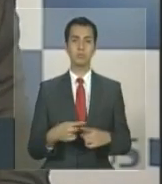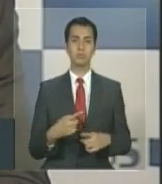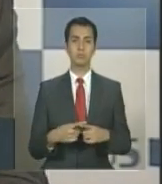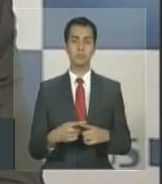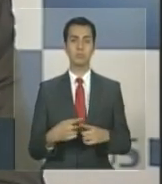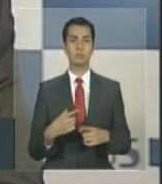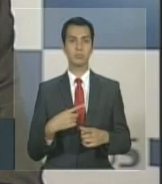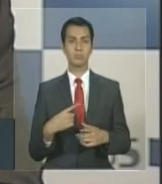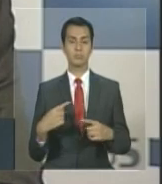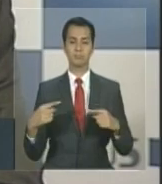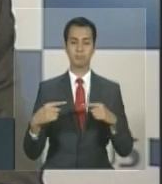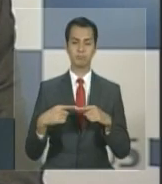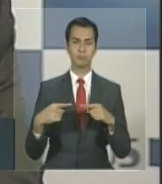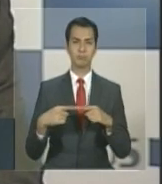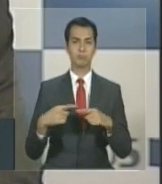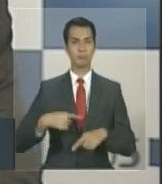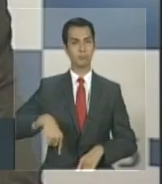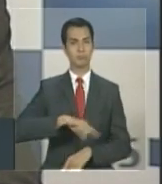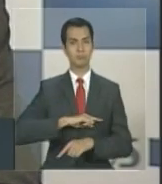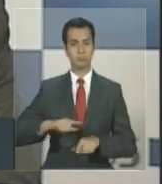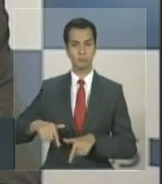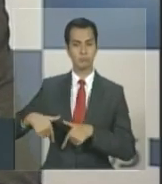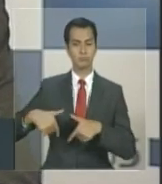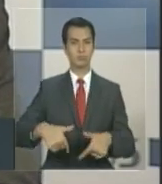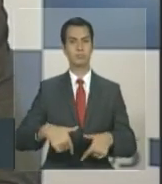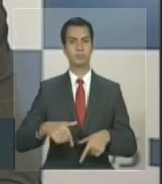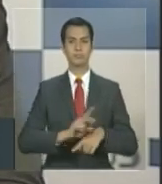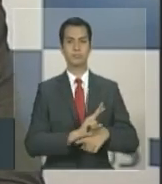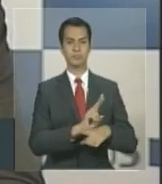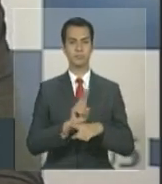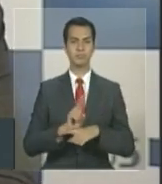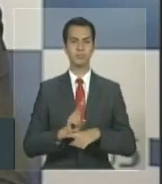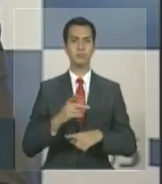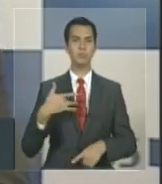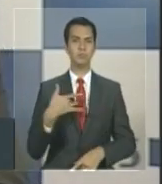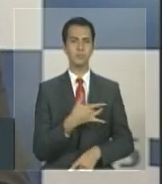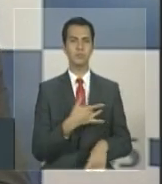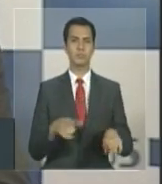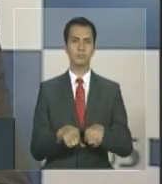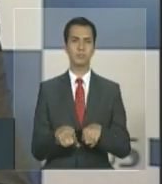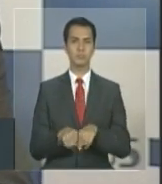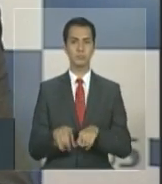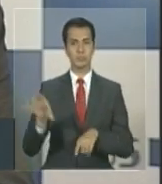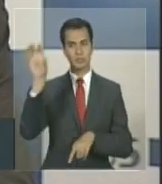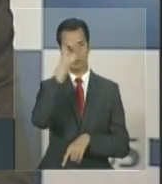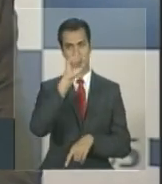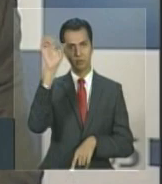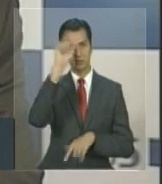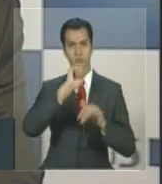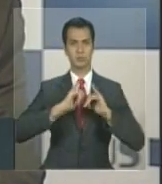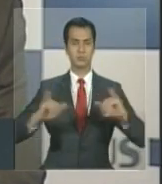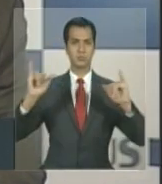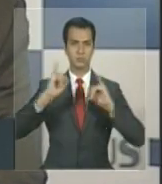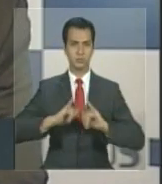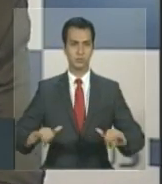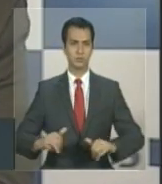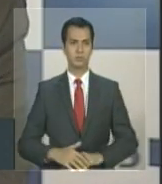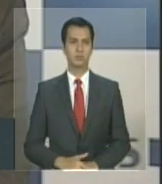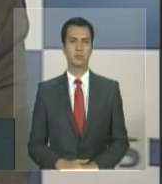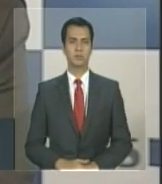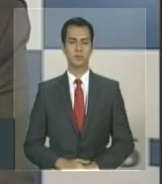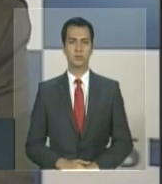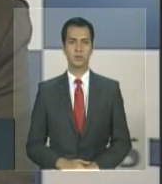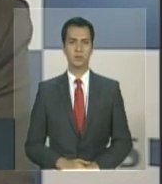com a qualificação do nosso esforço de vigilância em saúde, de aprender com as informações, de, a partir